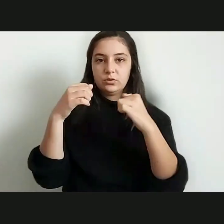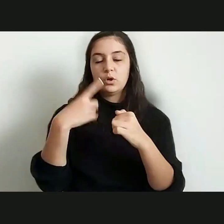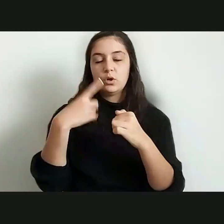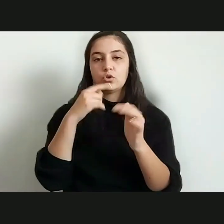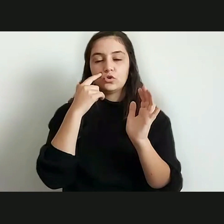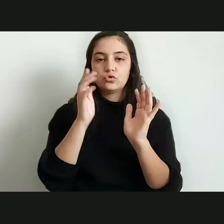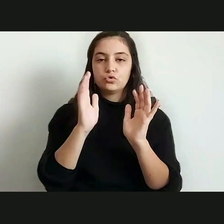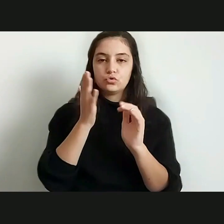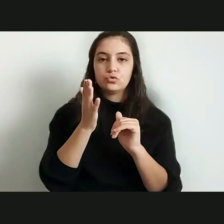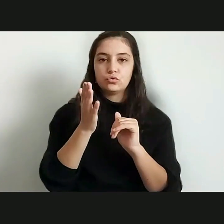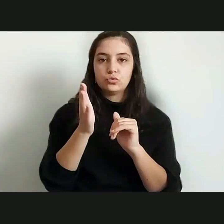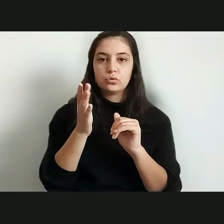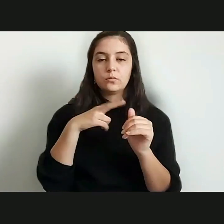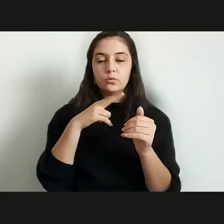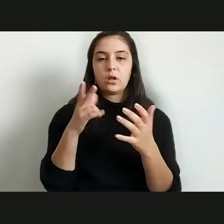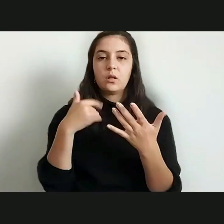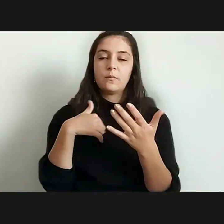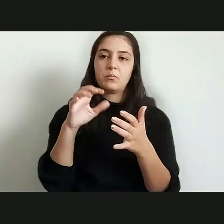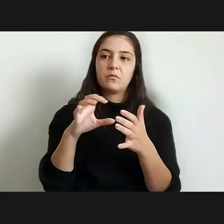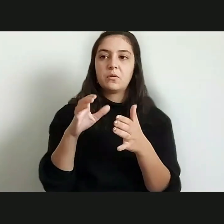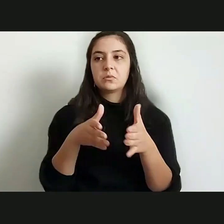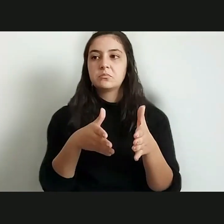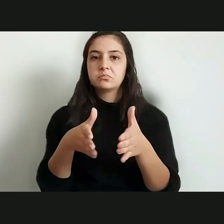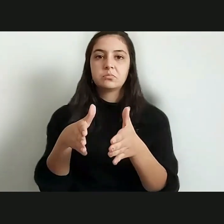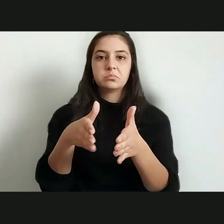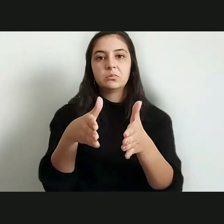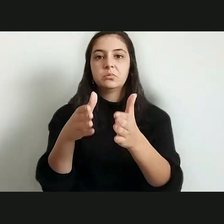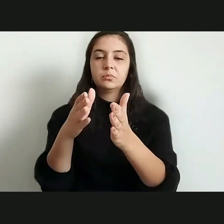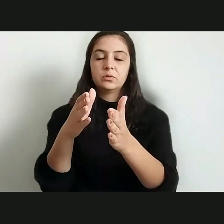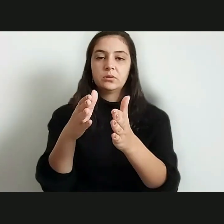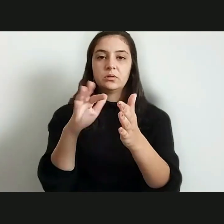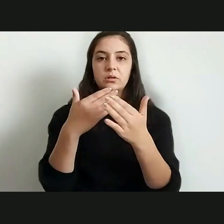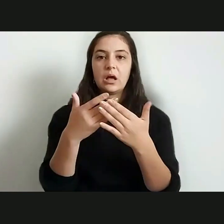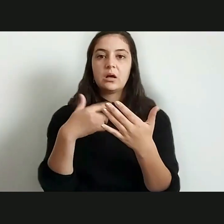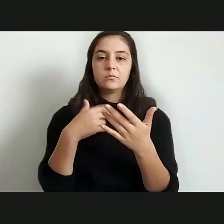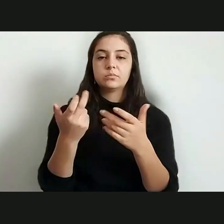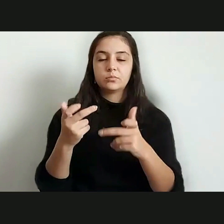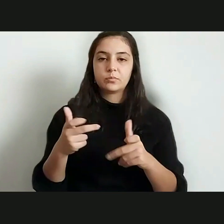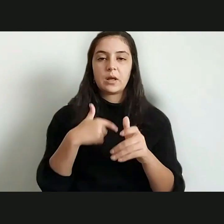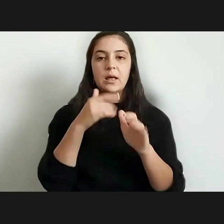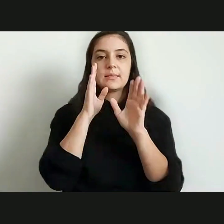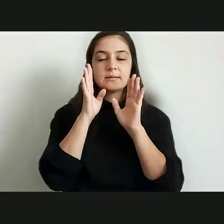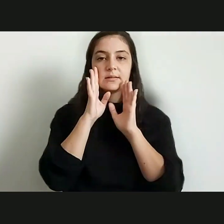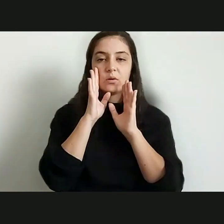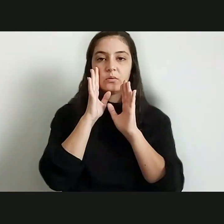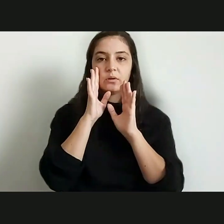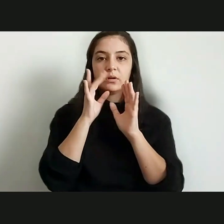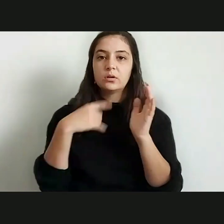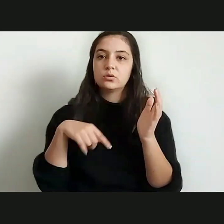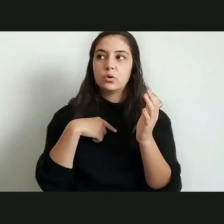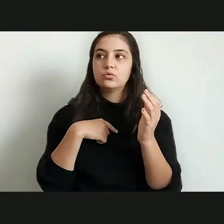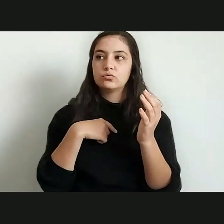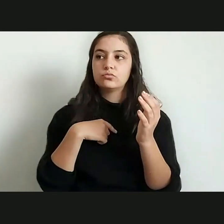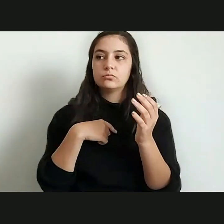ainda de uma forma embrionária, mas que eu acho que é um caminho que nós devemos perceber que está a acontecer, prestar atenção no sentido até de